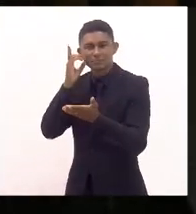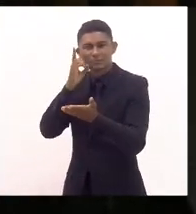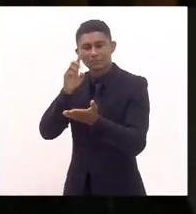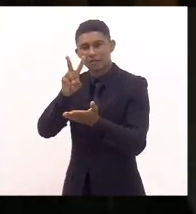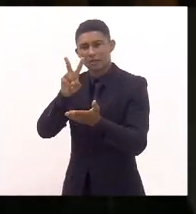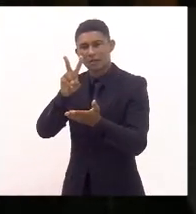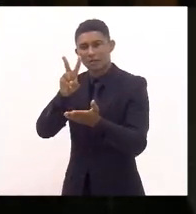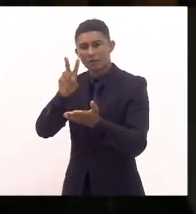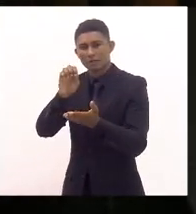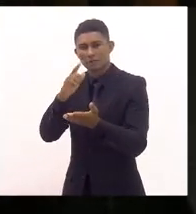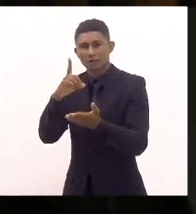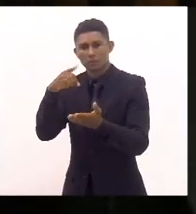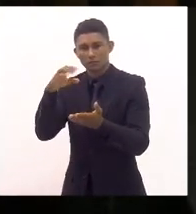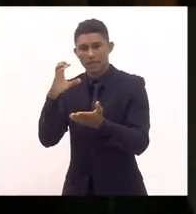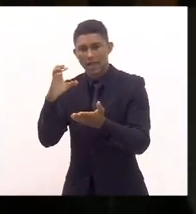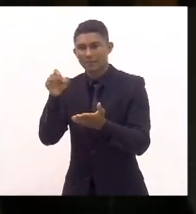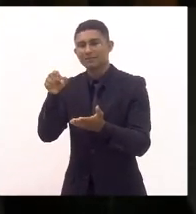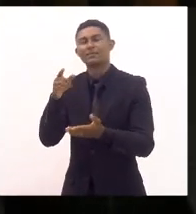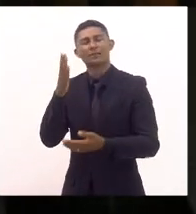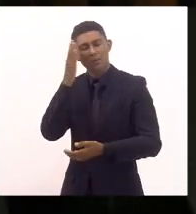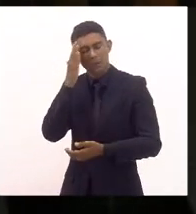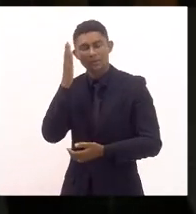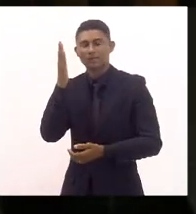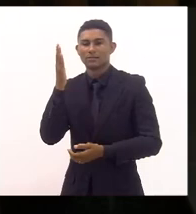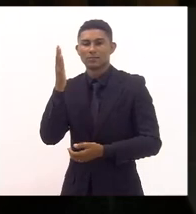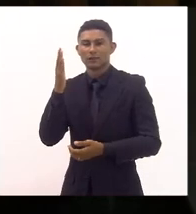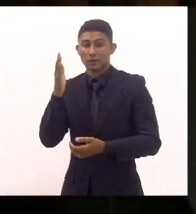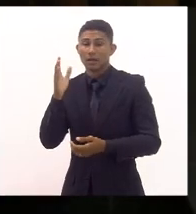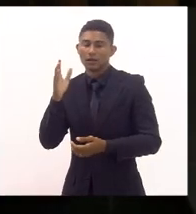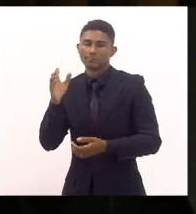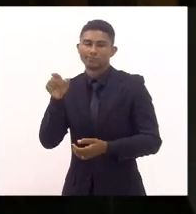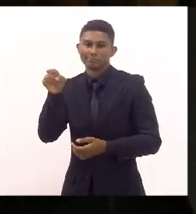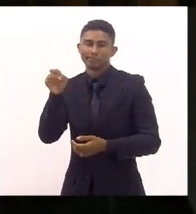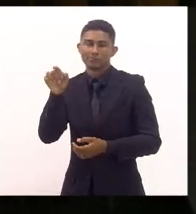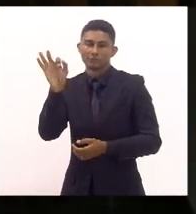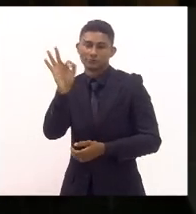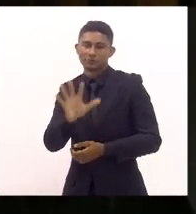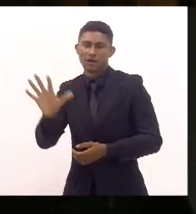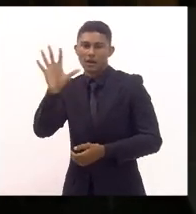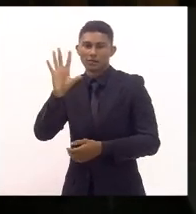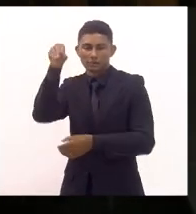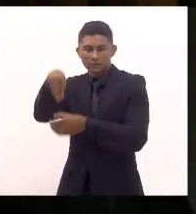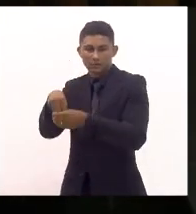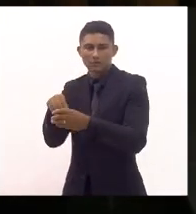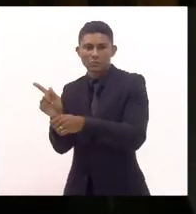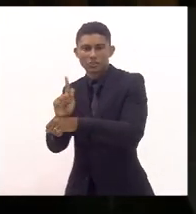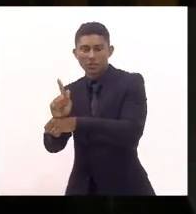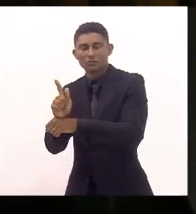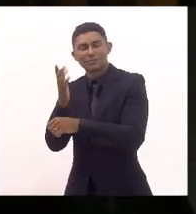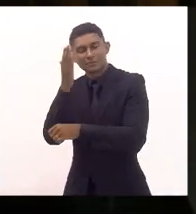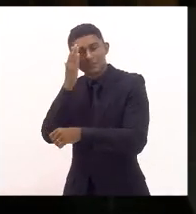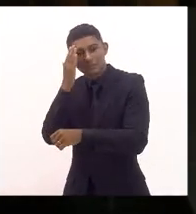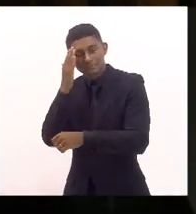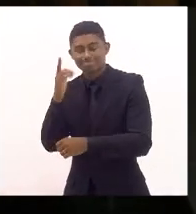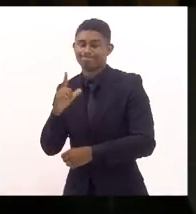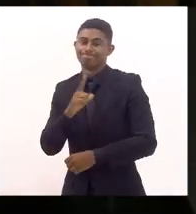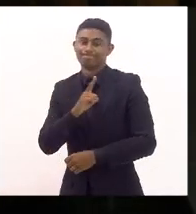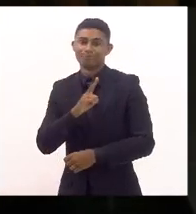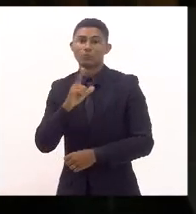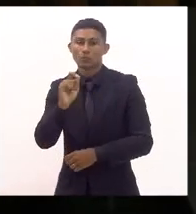também dos problemas da gestão da união é a reforma tributária